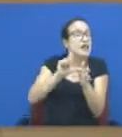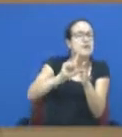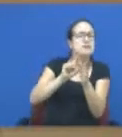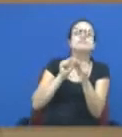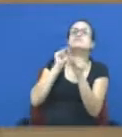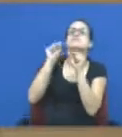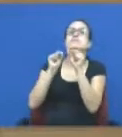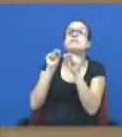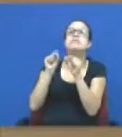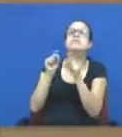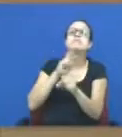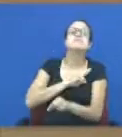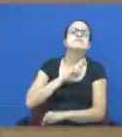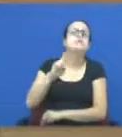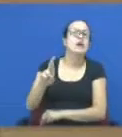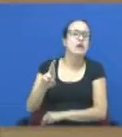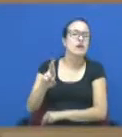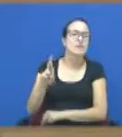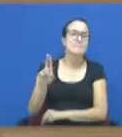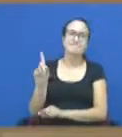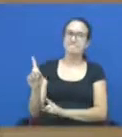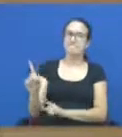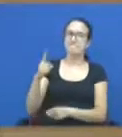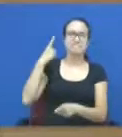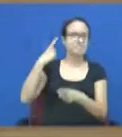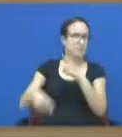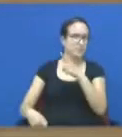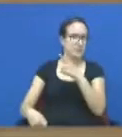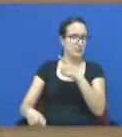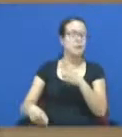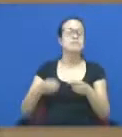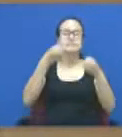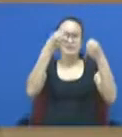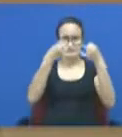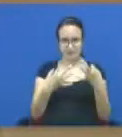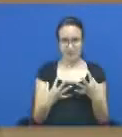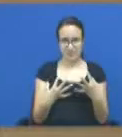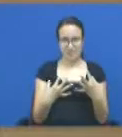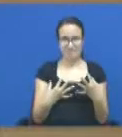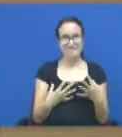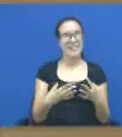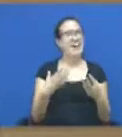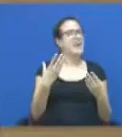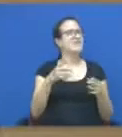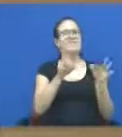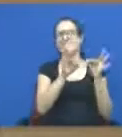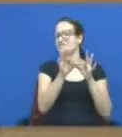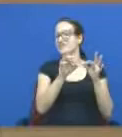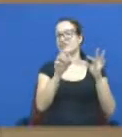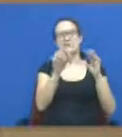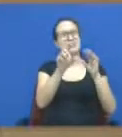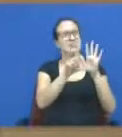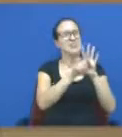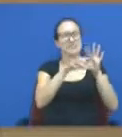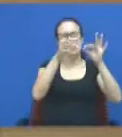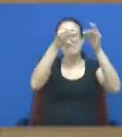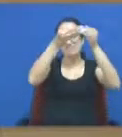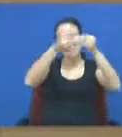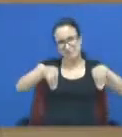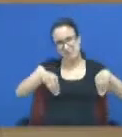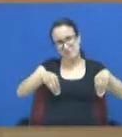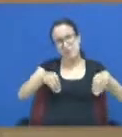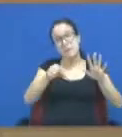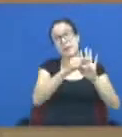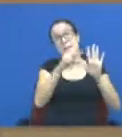do município de Limeira e da outras providências. O projeto foi prejudicado pela apresentação de emenda. O item terceiro